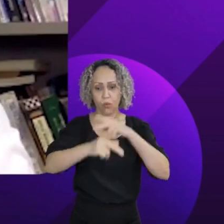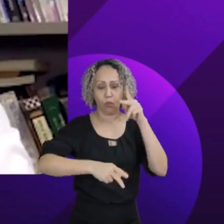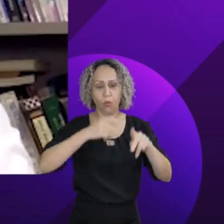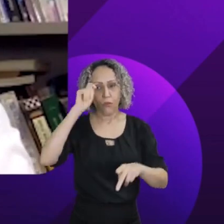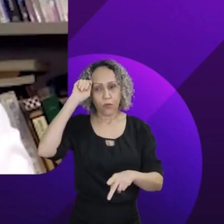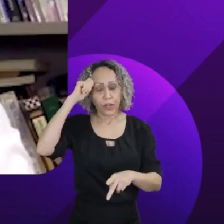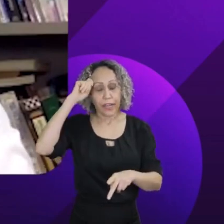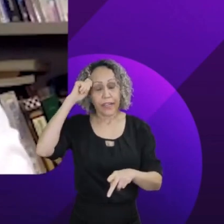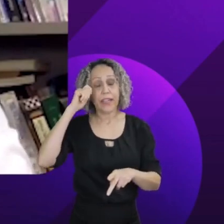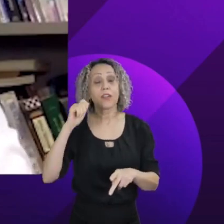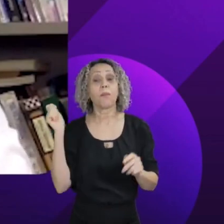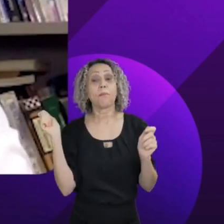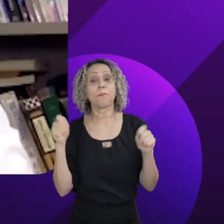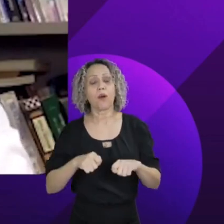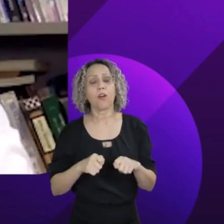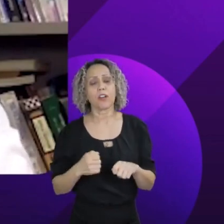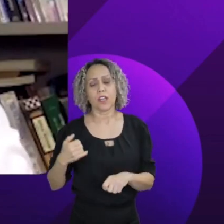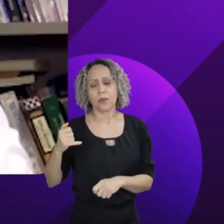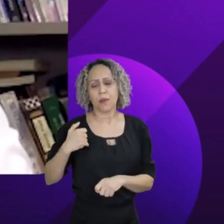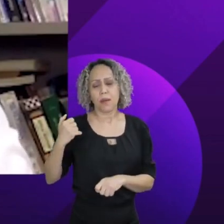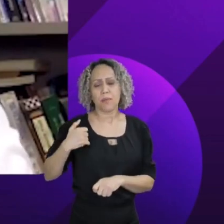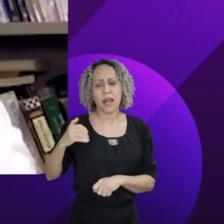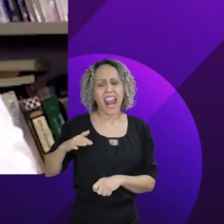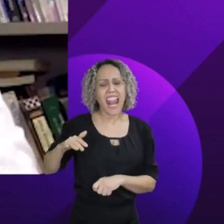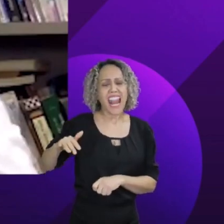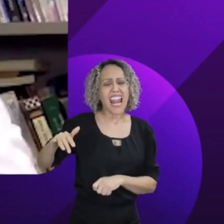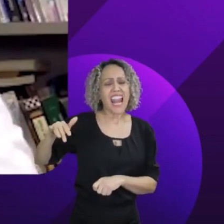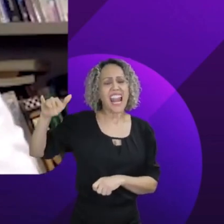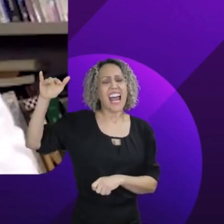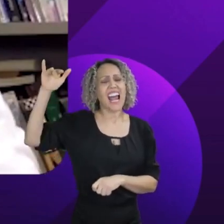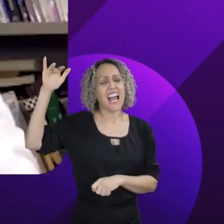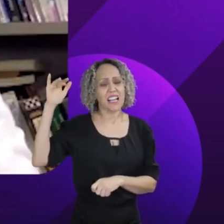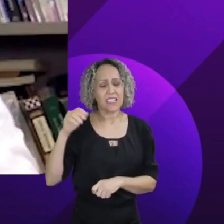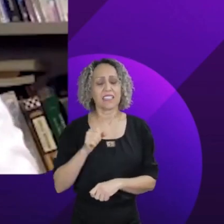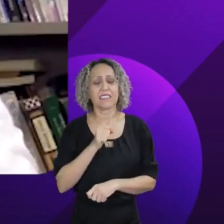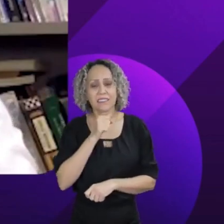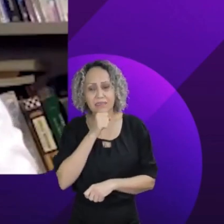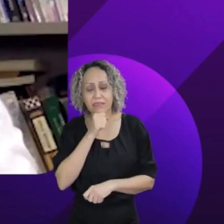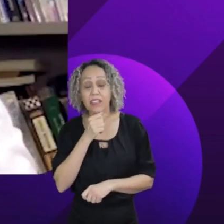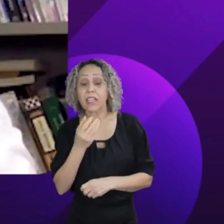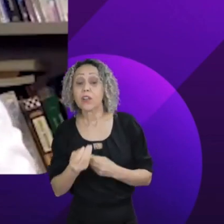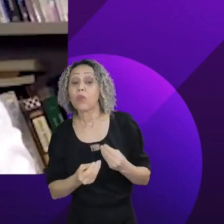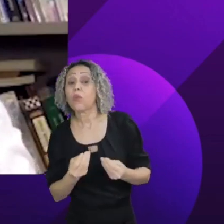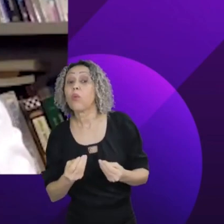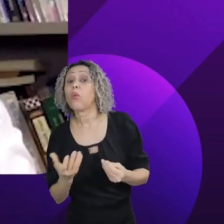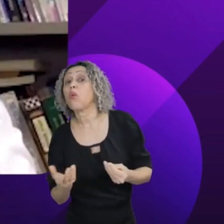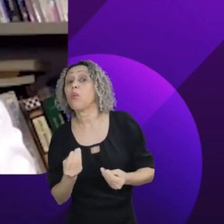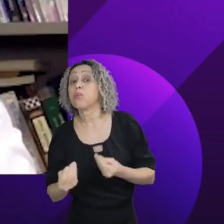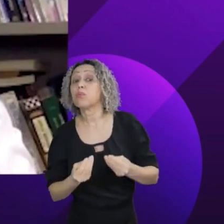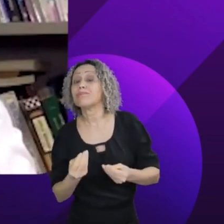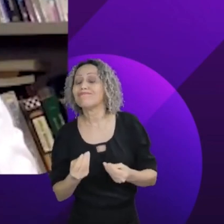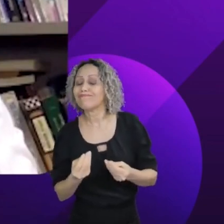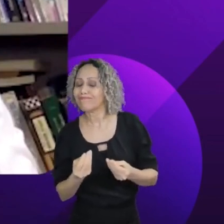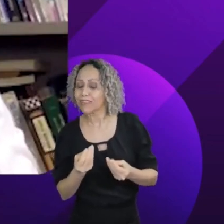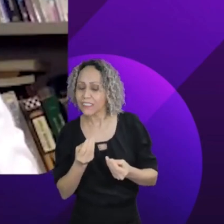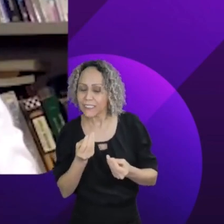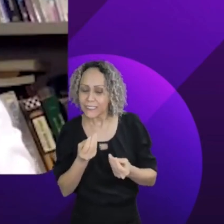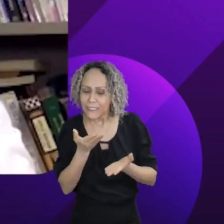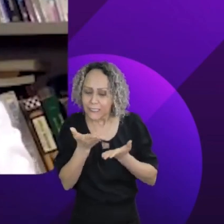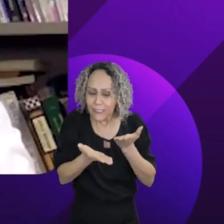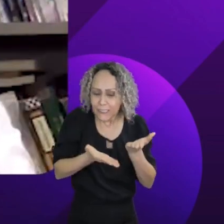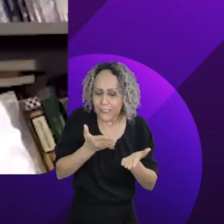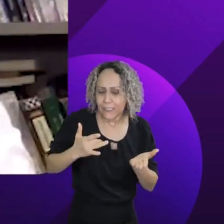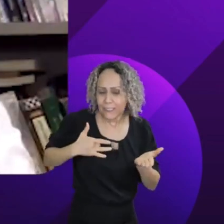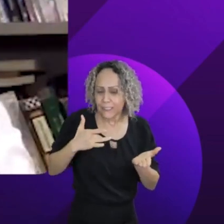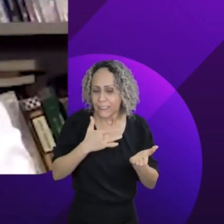o acesso à saúde também melhora. E o Conselho de Saúde ele é importante, a participação junto